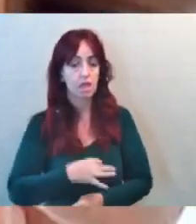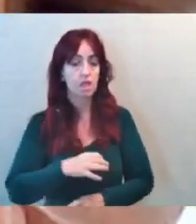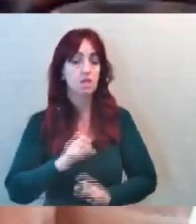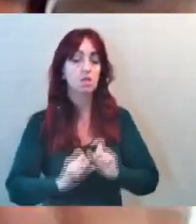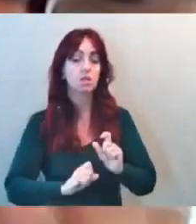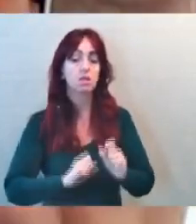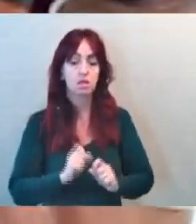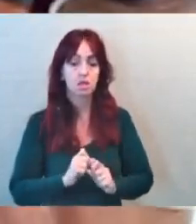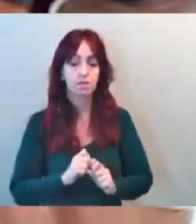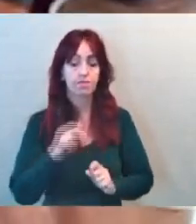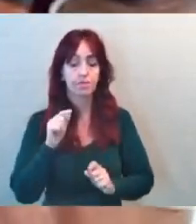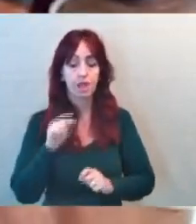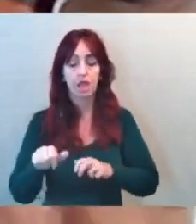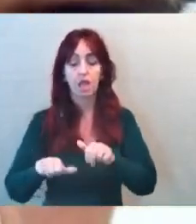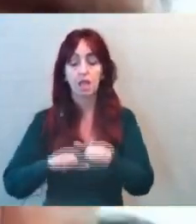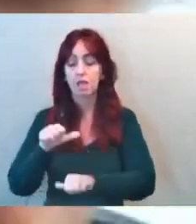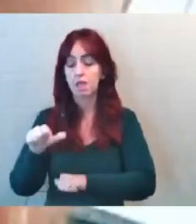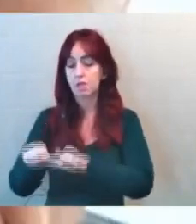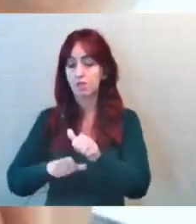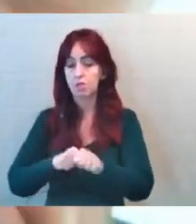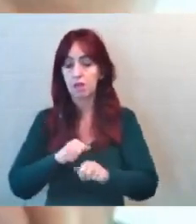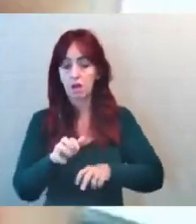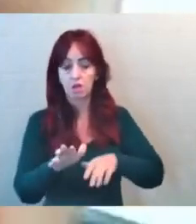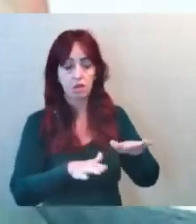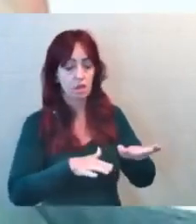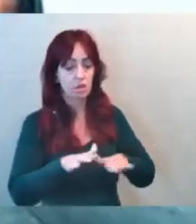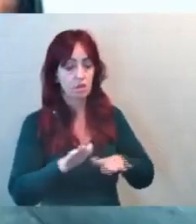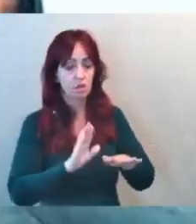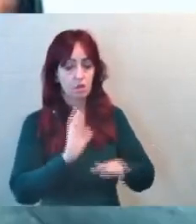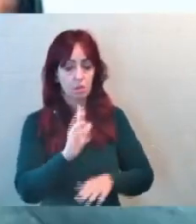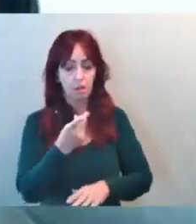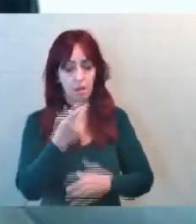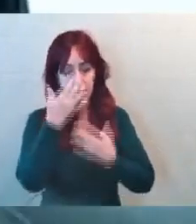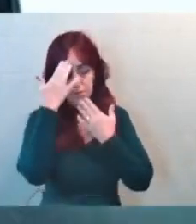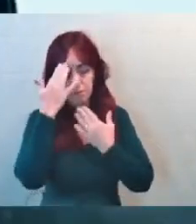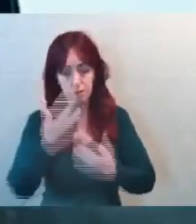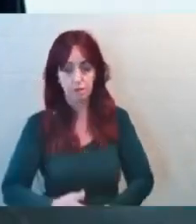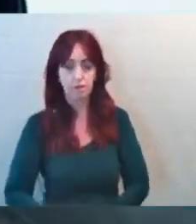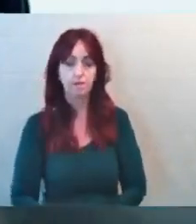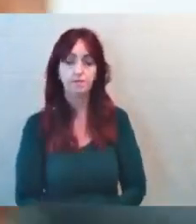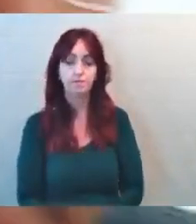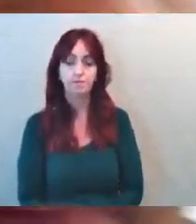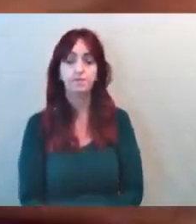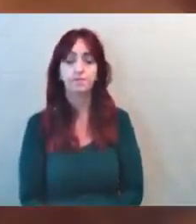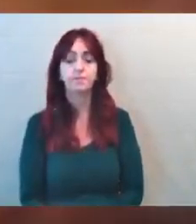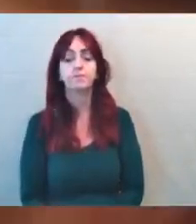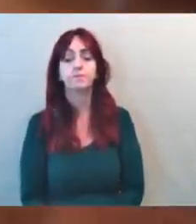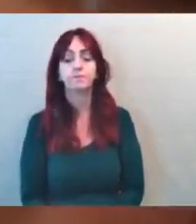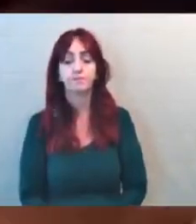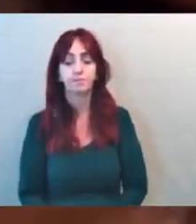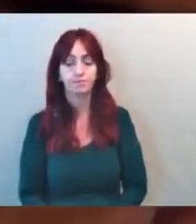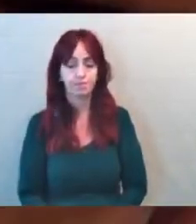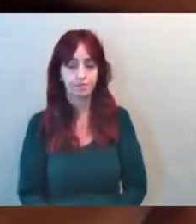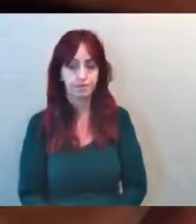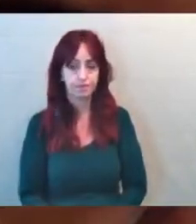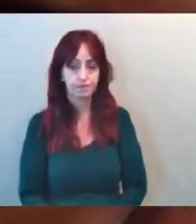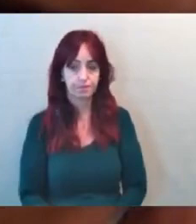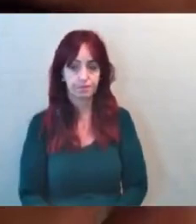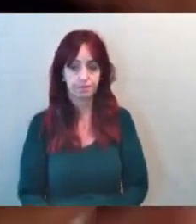que ele transformará o transporte público de Belo Horizonte. Muito obrigado.